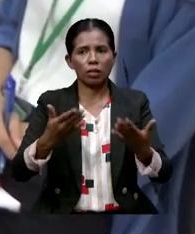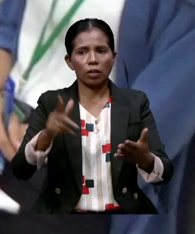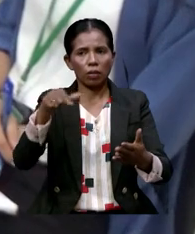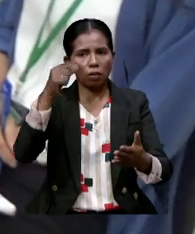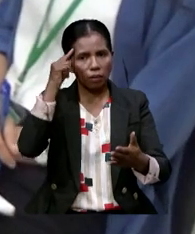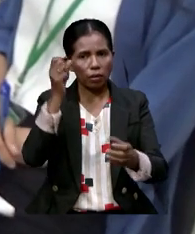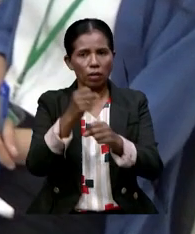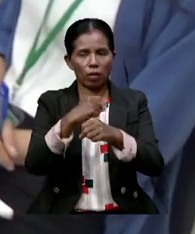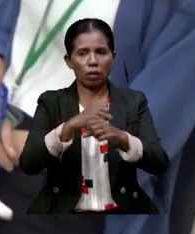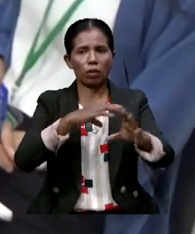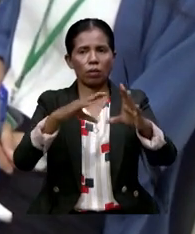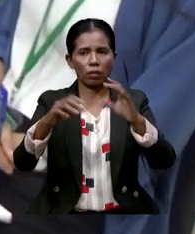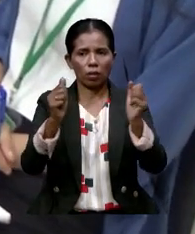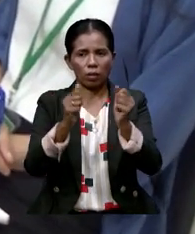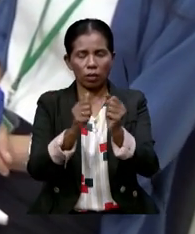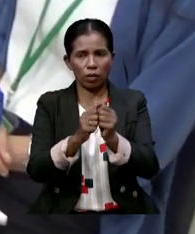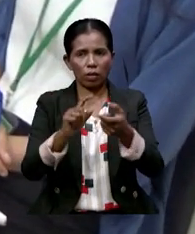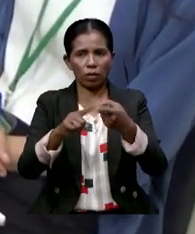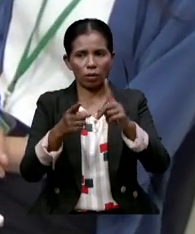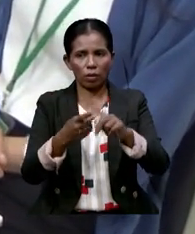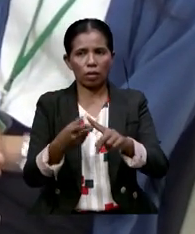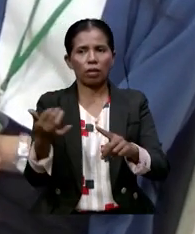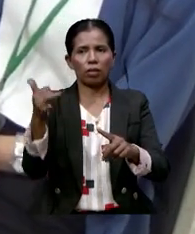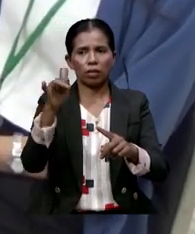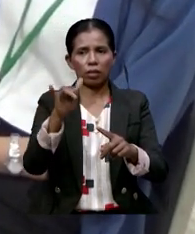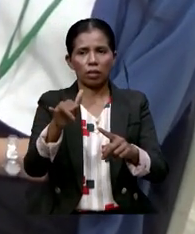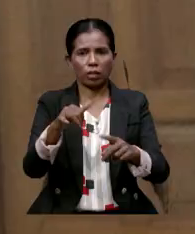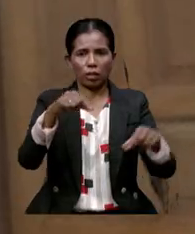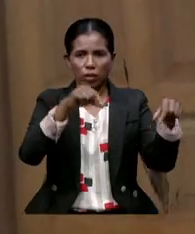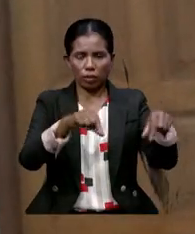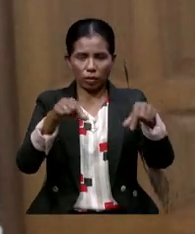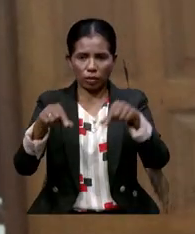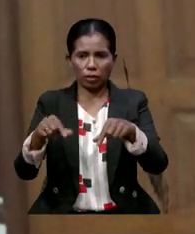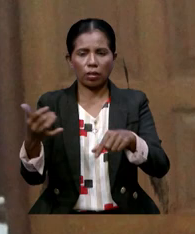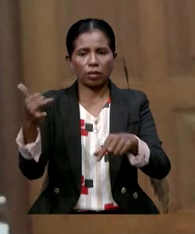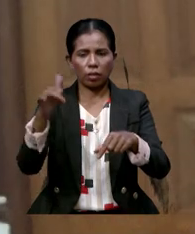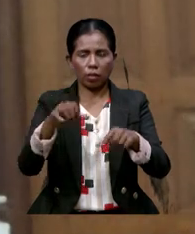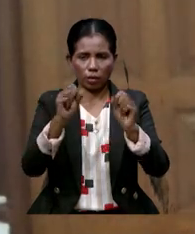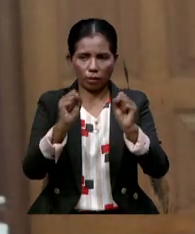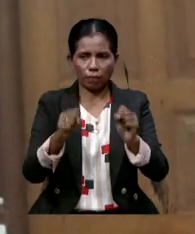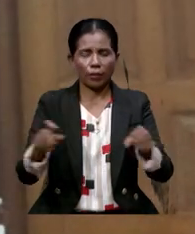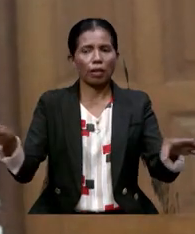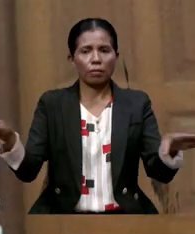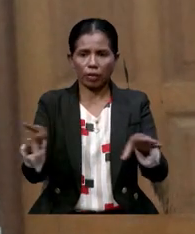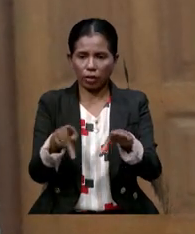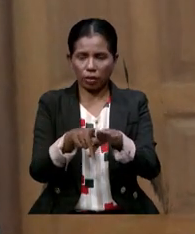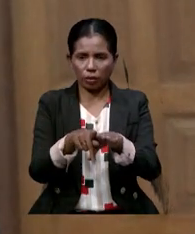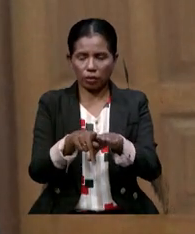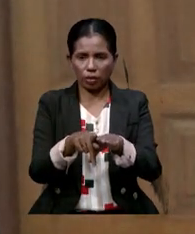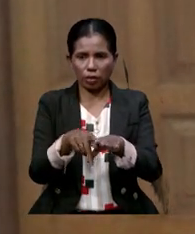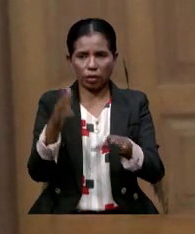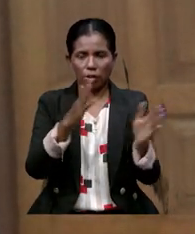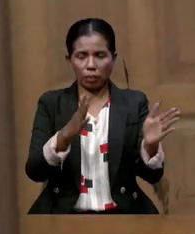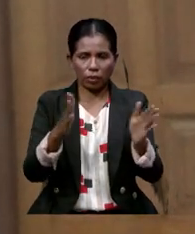a comunicação ou colegas CNB deficientes, a tossiramos participa e a